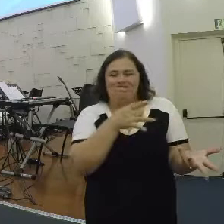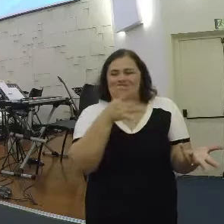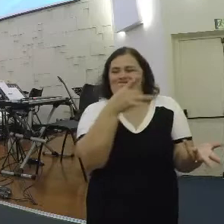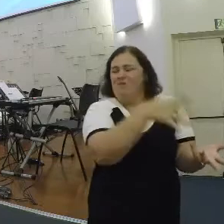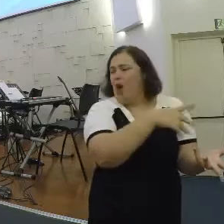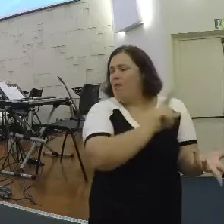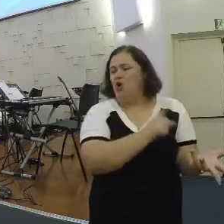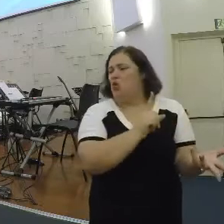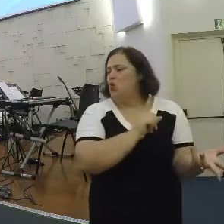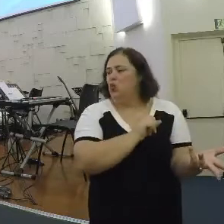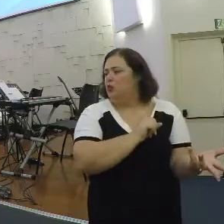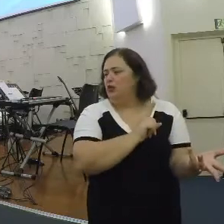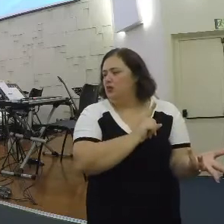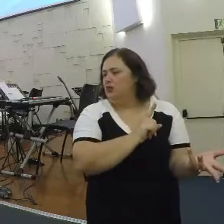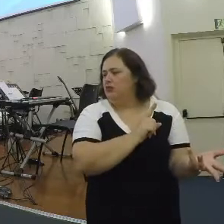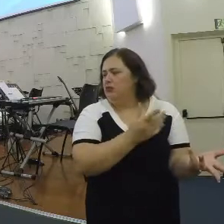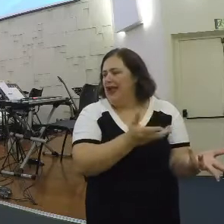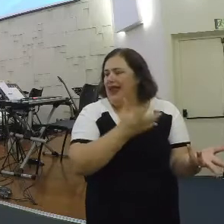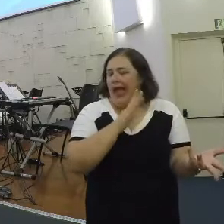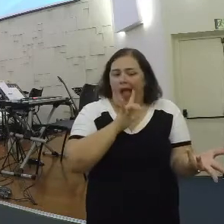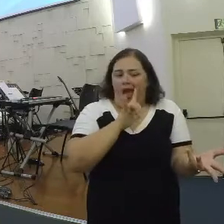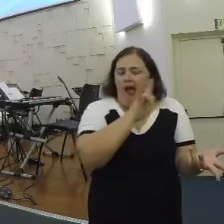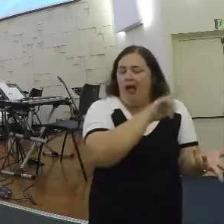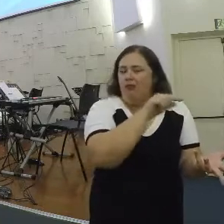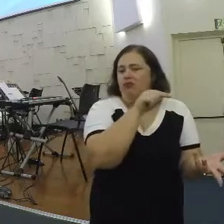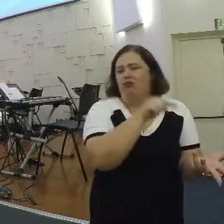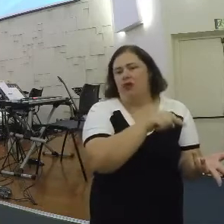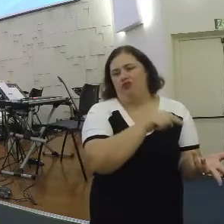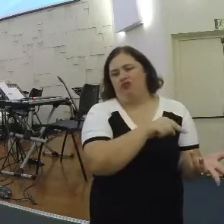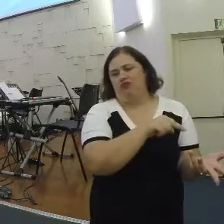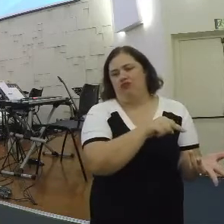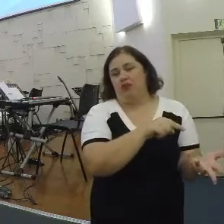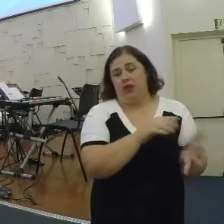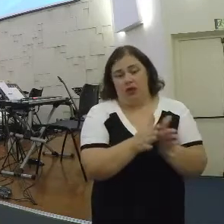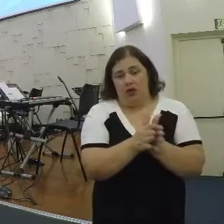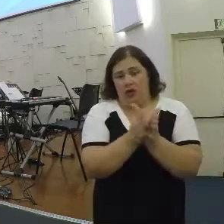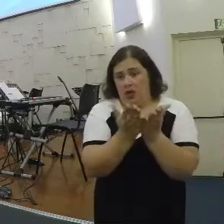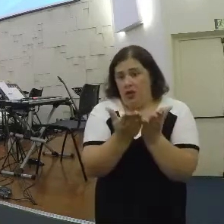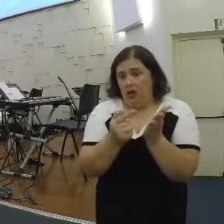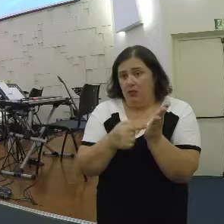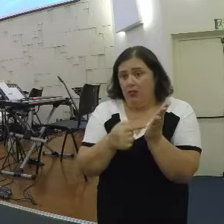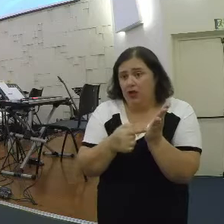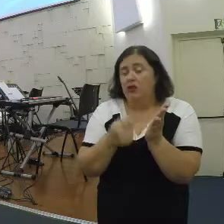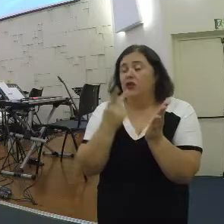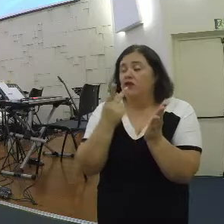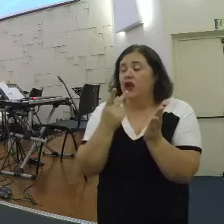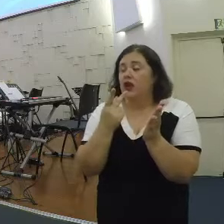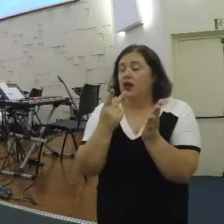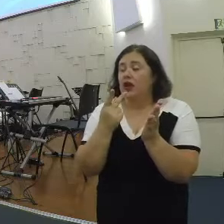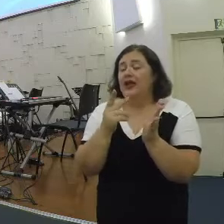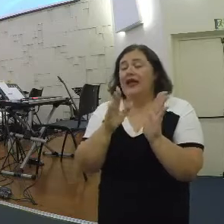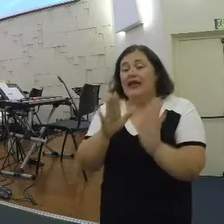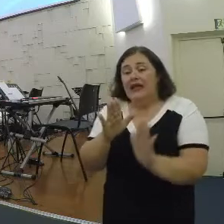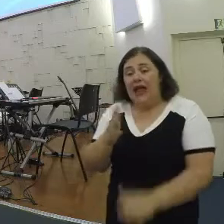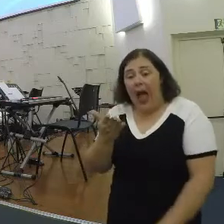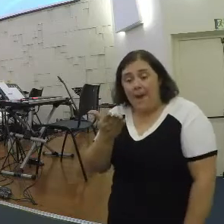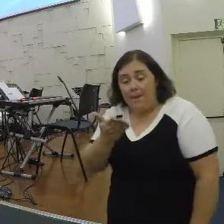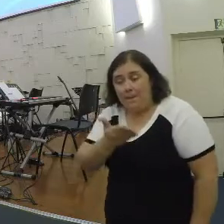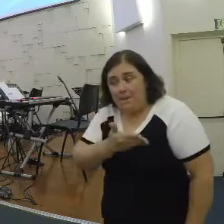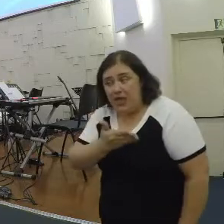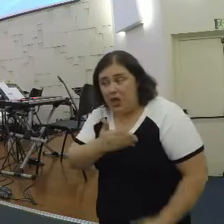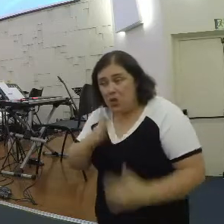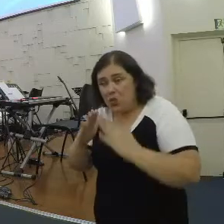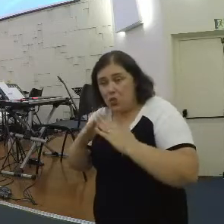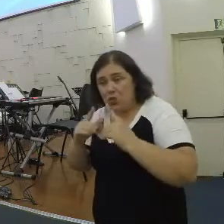cordial. A palavra de Deus nos mostra o perigo de alguém que é, como muitos falam, amigo do evangelho. Irmãos, cá entre